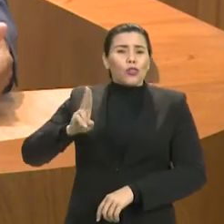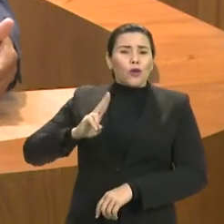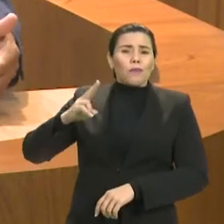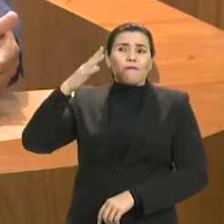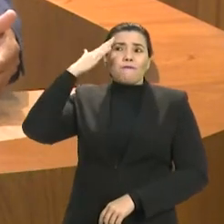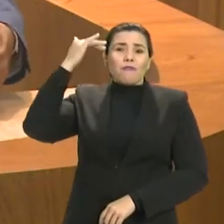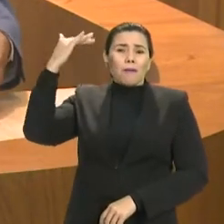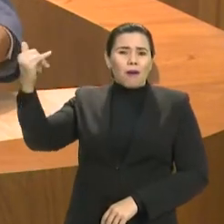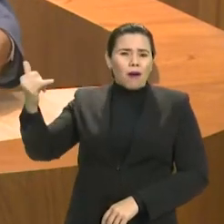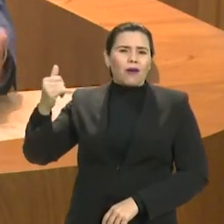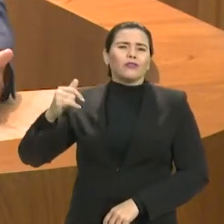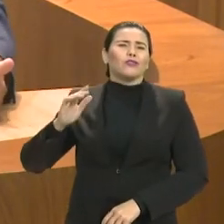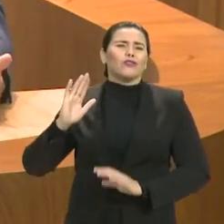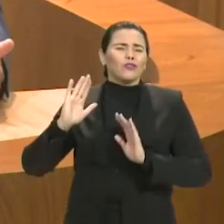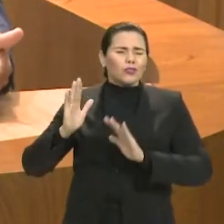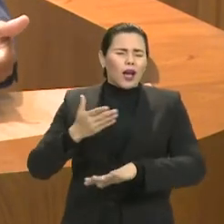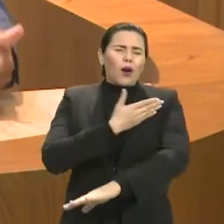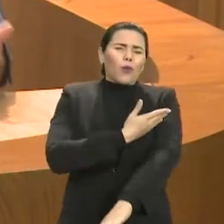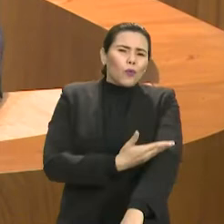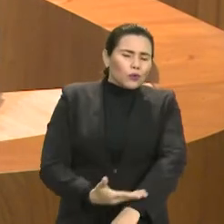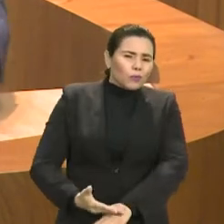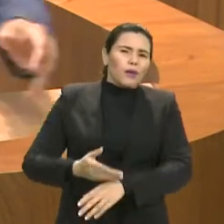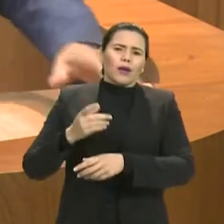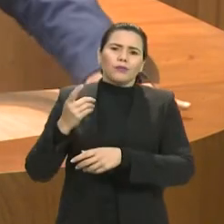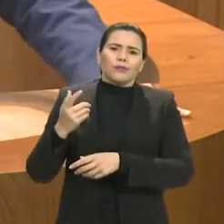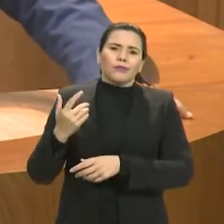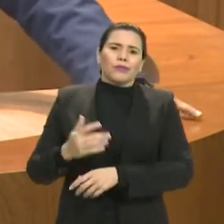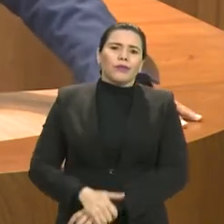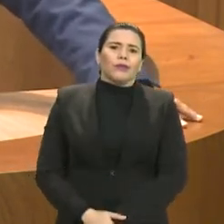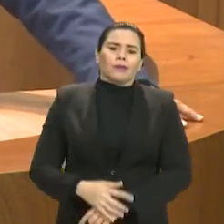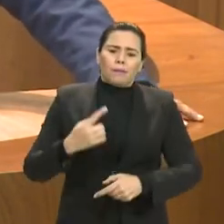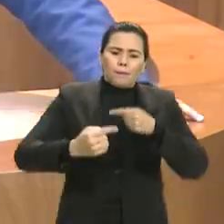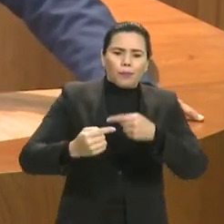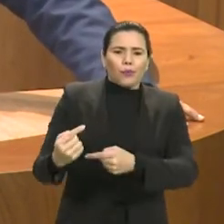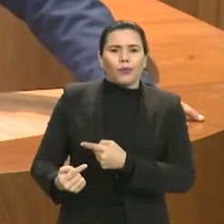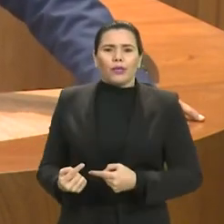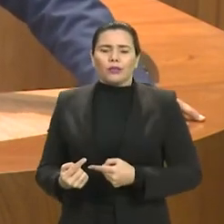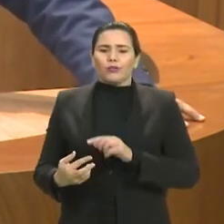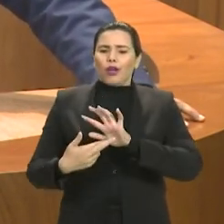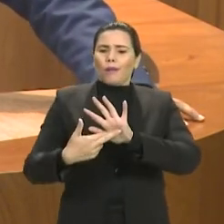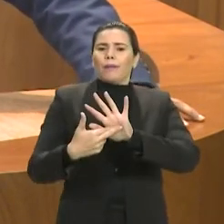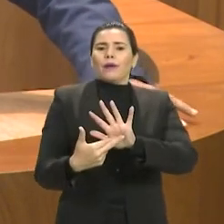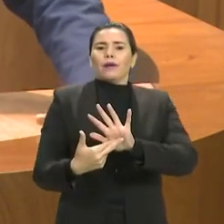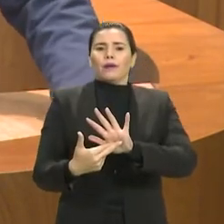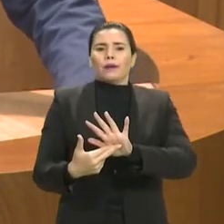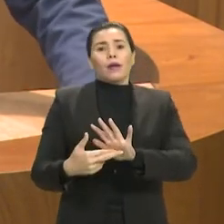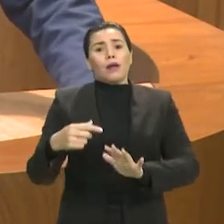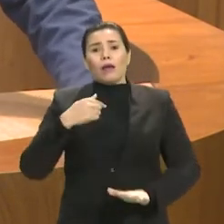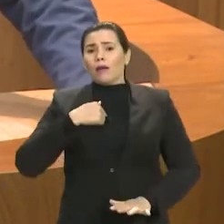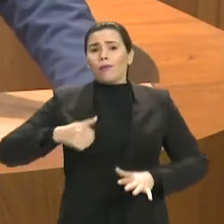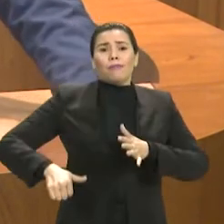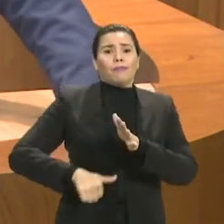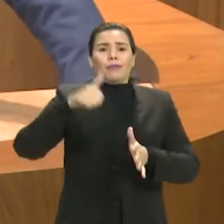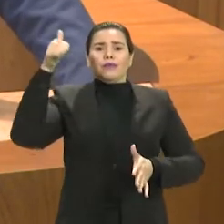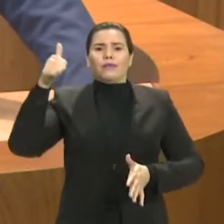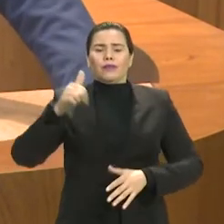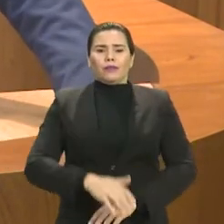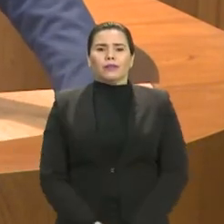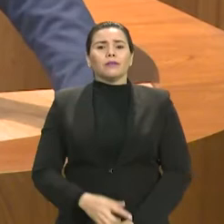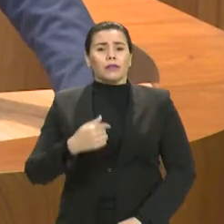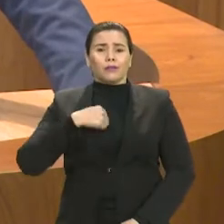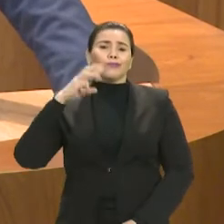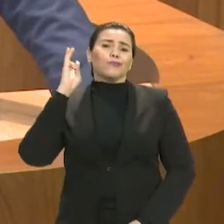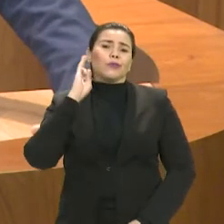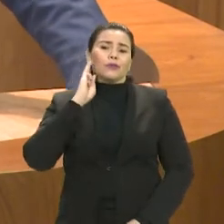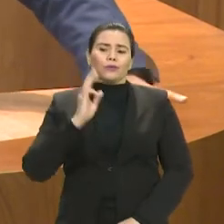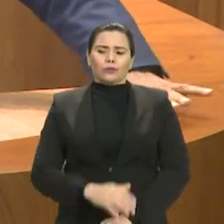desenvolvido e conquistou a reeleição fruto desse trabalho. Um trabalho digno, um trabalho sério, um trabalho honrado